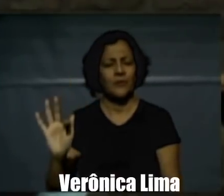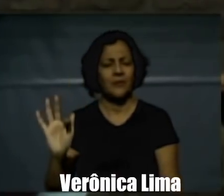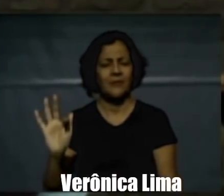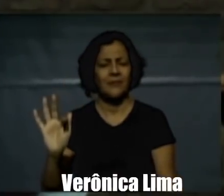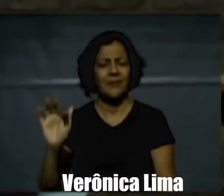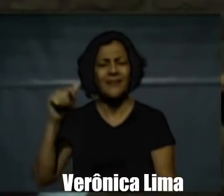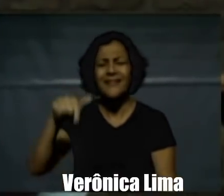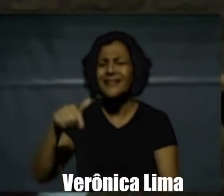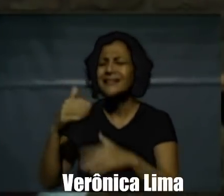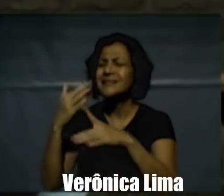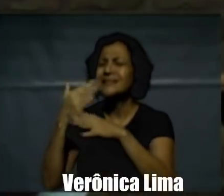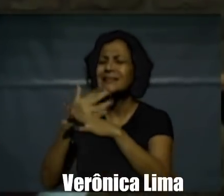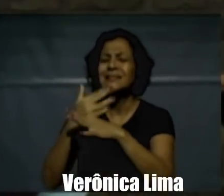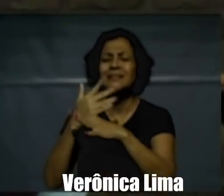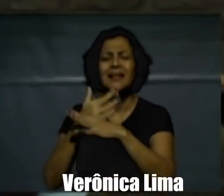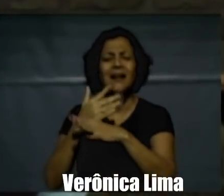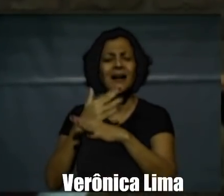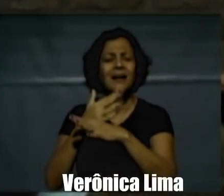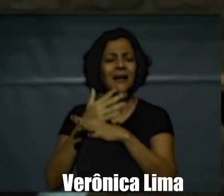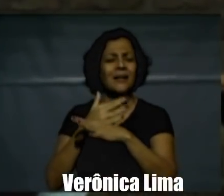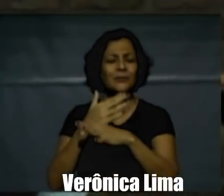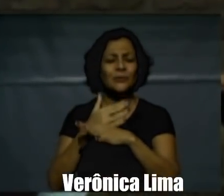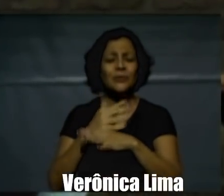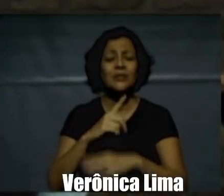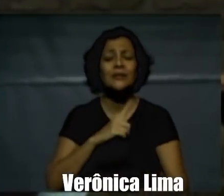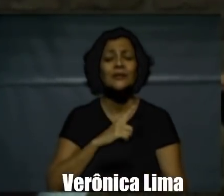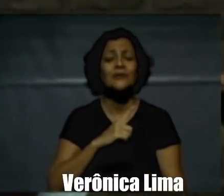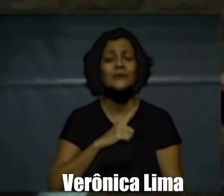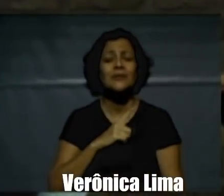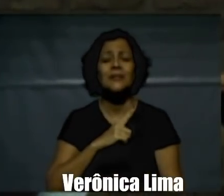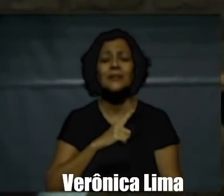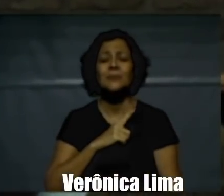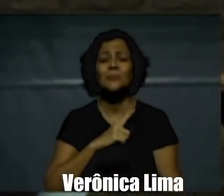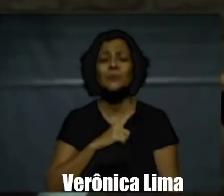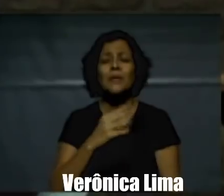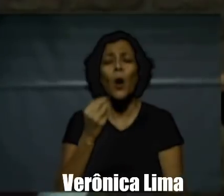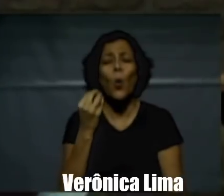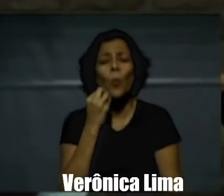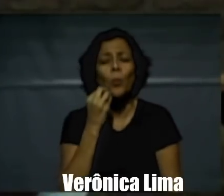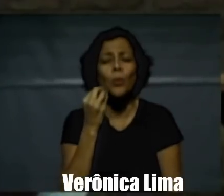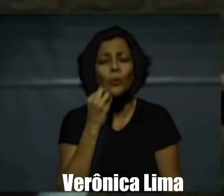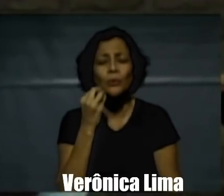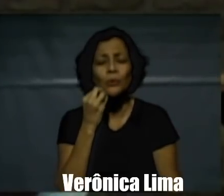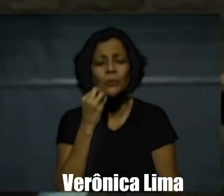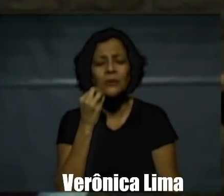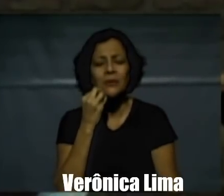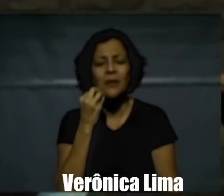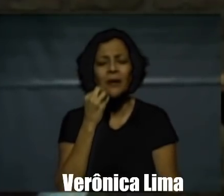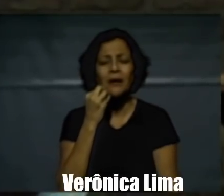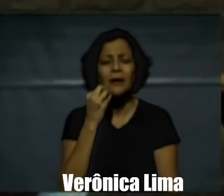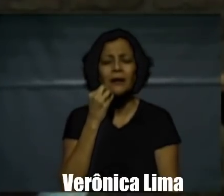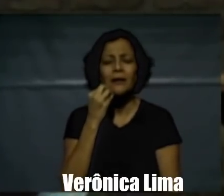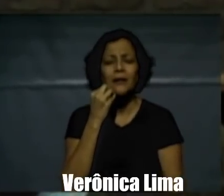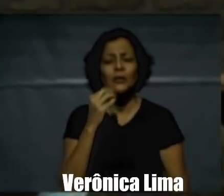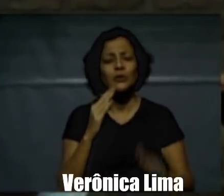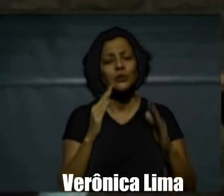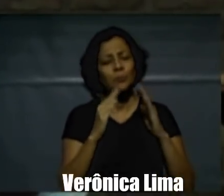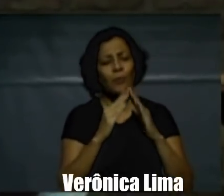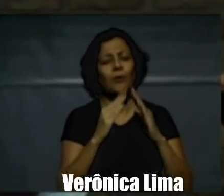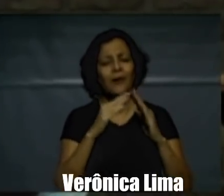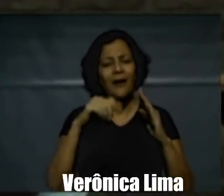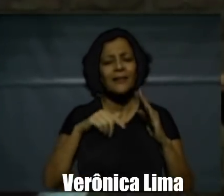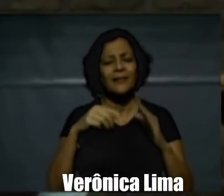essa cidade em que tivemos a oportunidade de morar 3